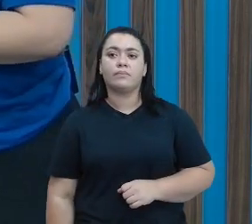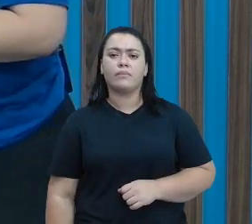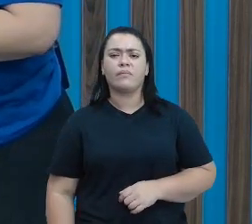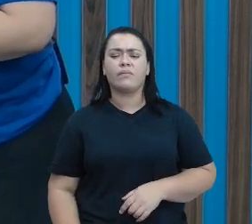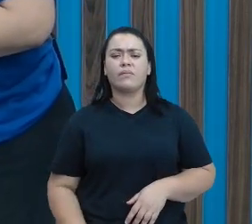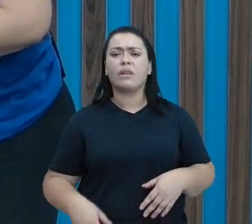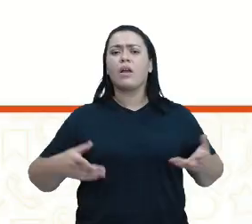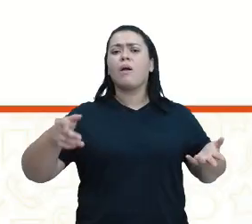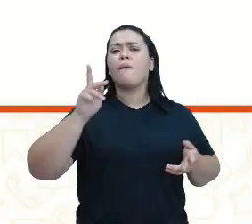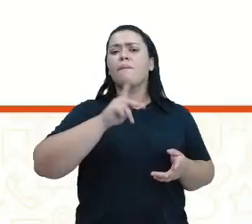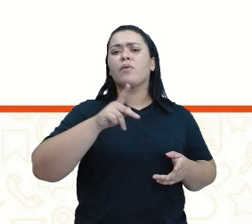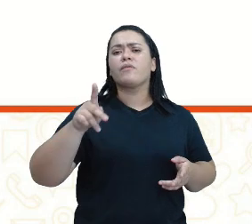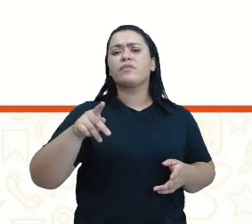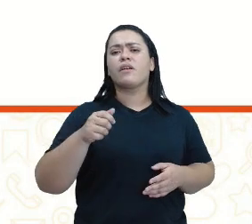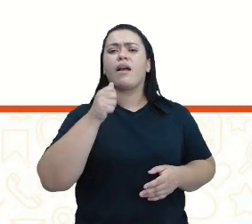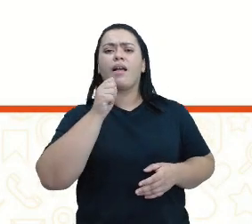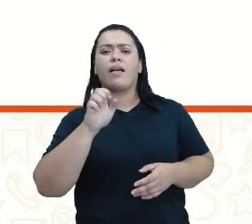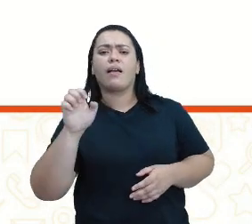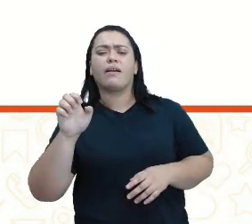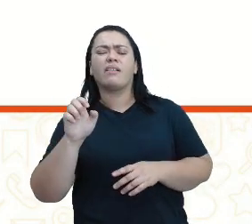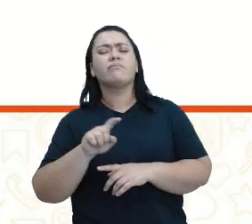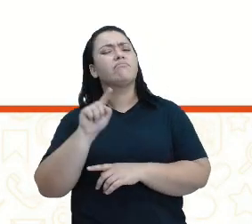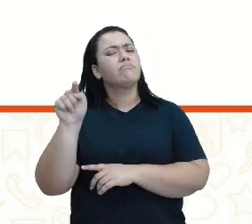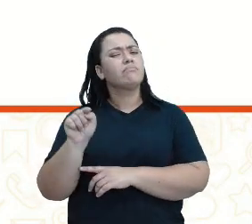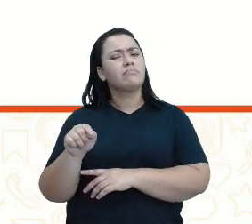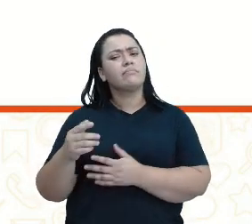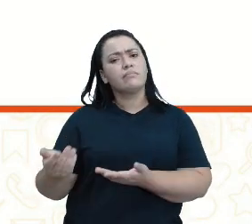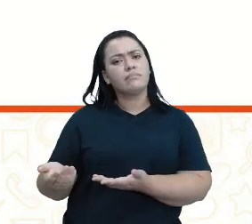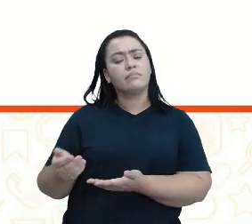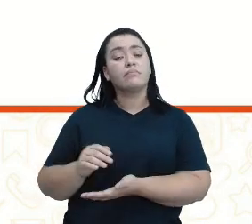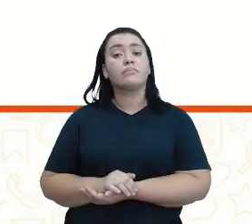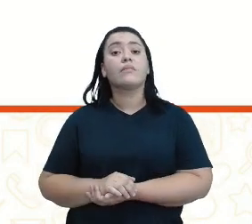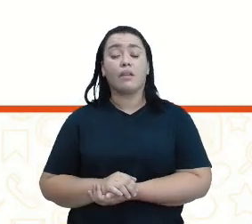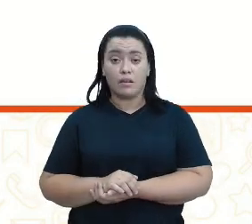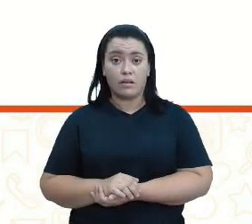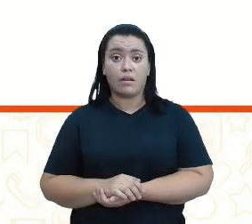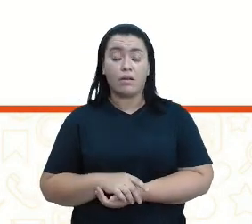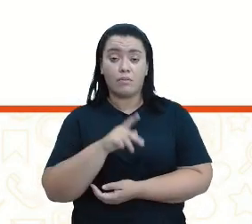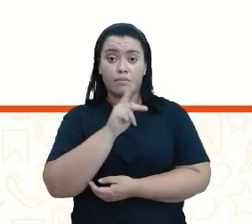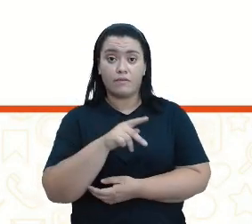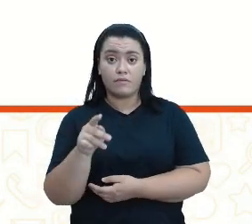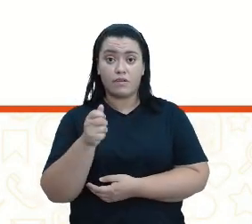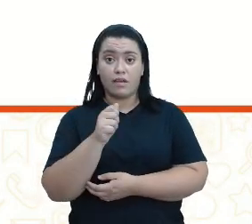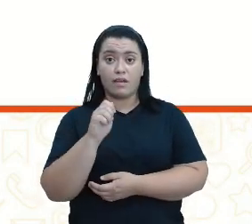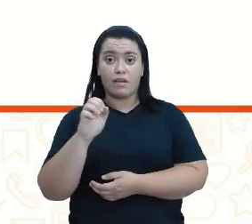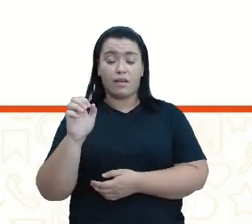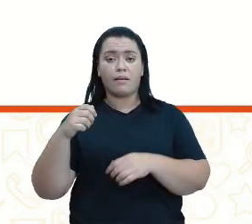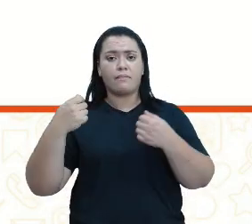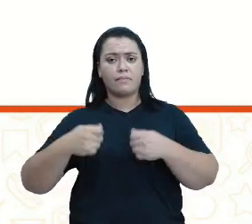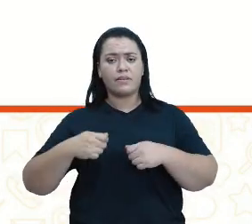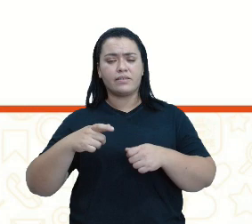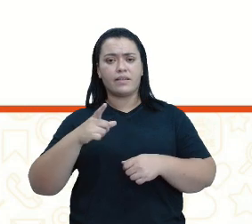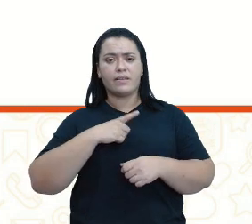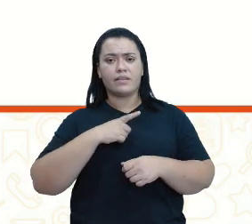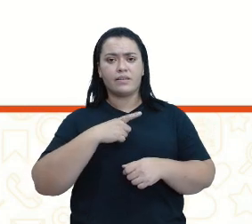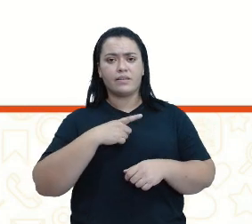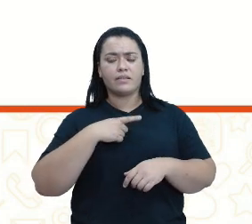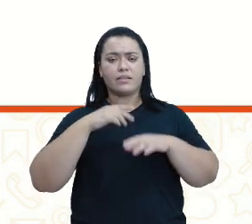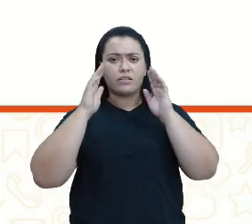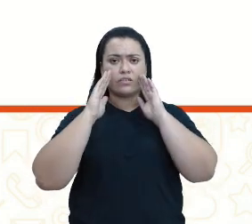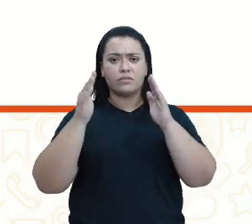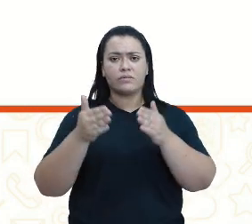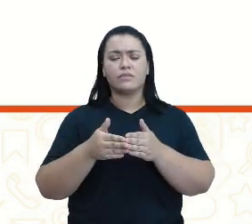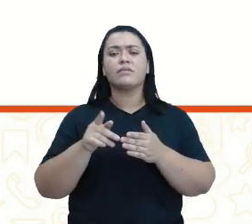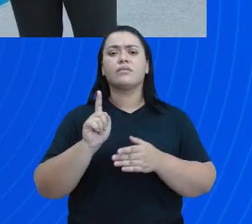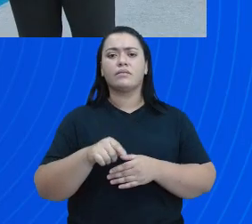E o professor do AEE? Quem é esse professor? O professor do AEE, ele deve ter uma